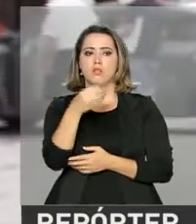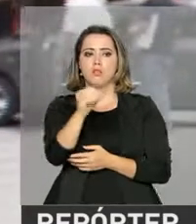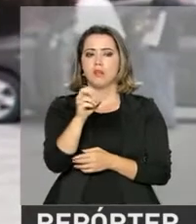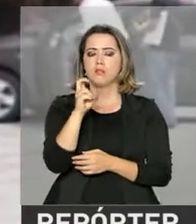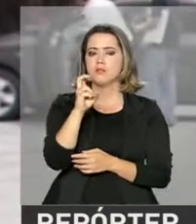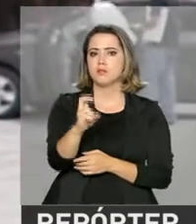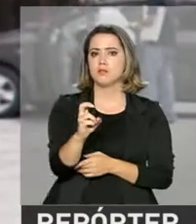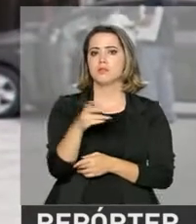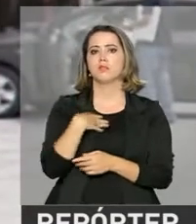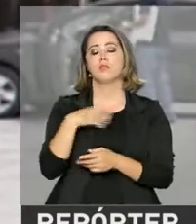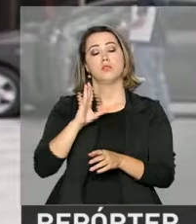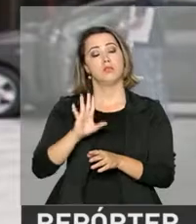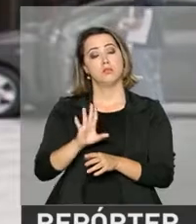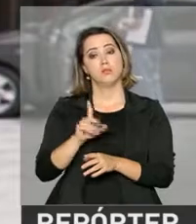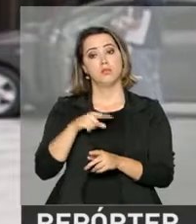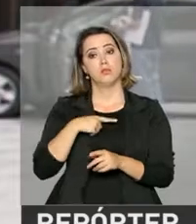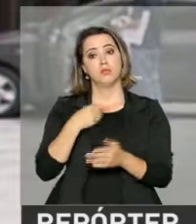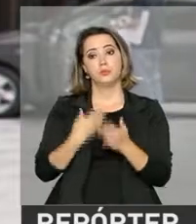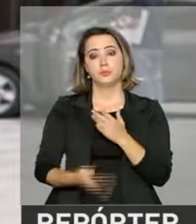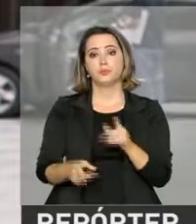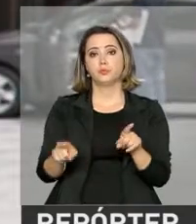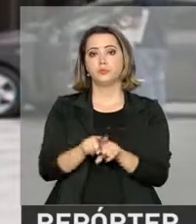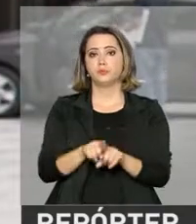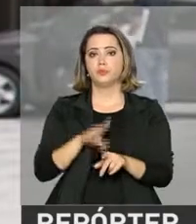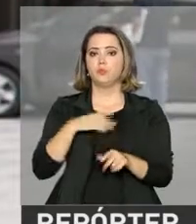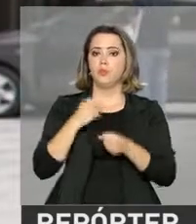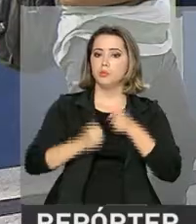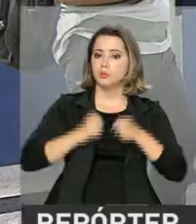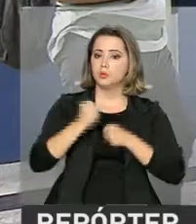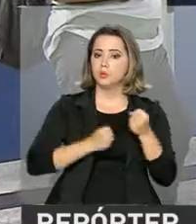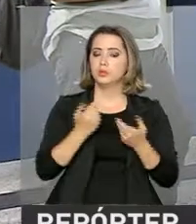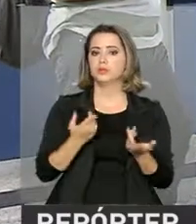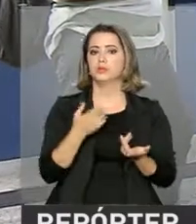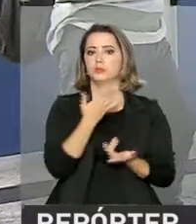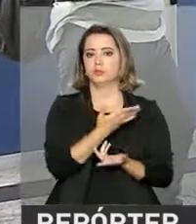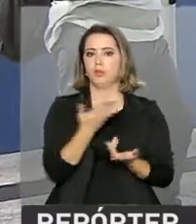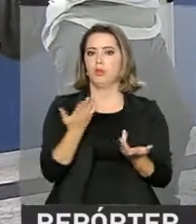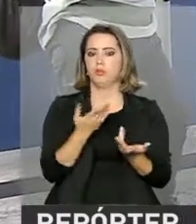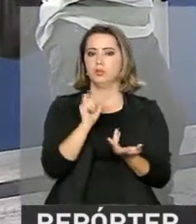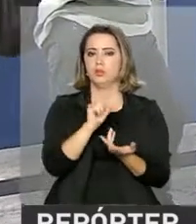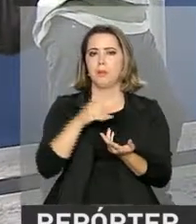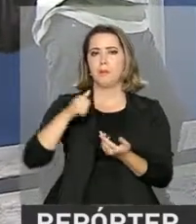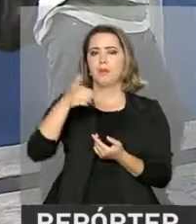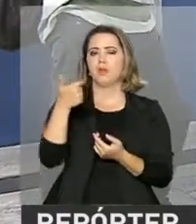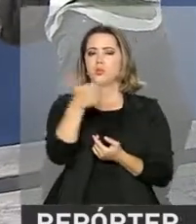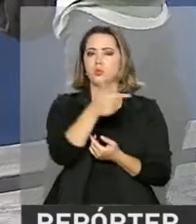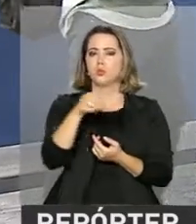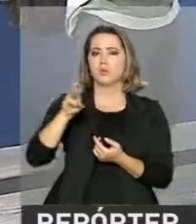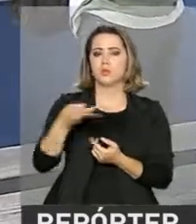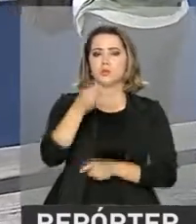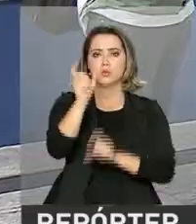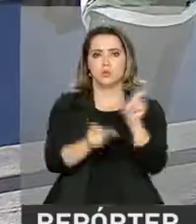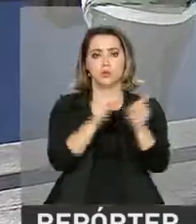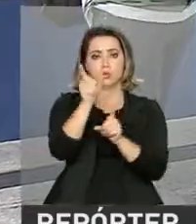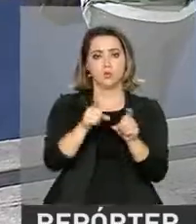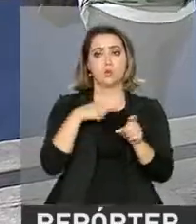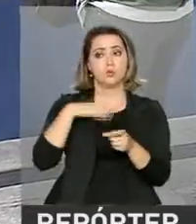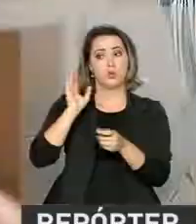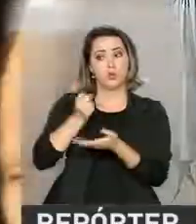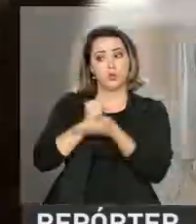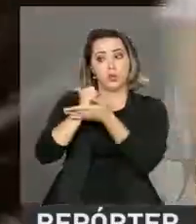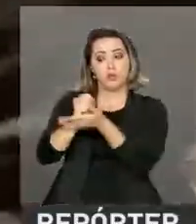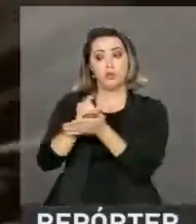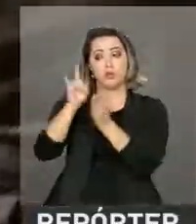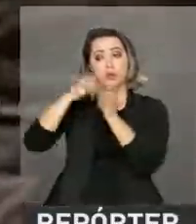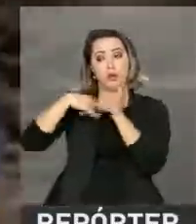vai acabar ficando, né? Mas eu vou dar uma corrida agora. Mais de 12 milhões de contribuintes já entregaram a declaração do Imposto de